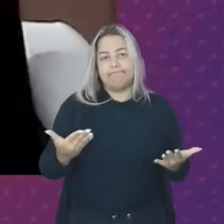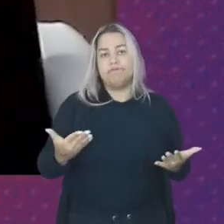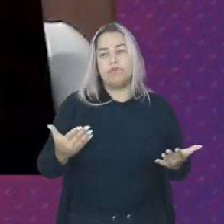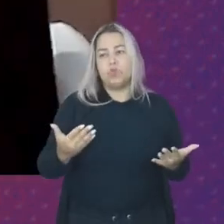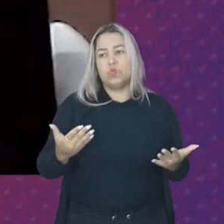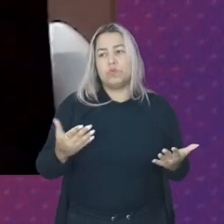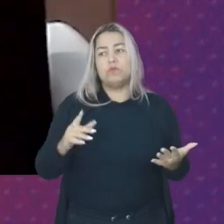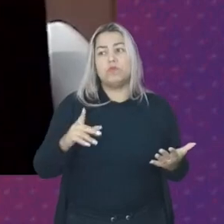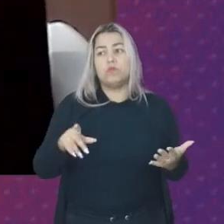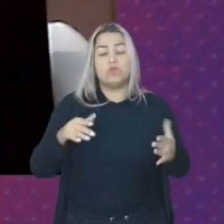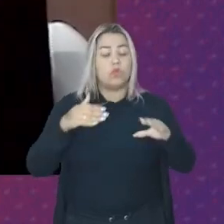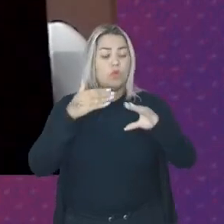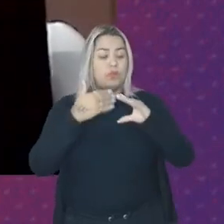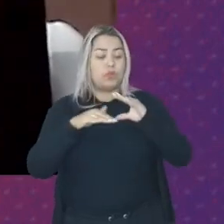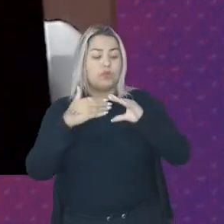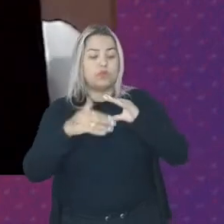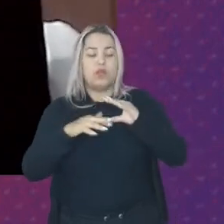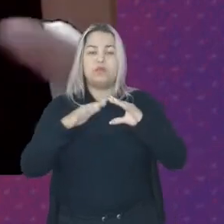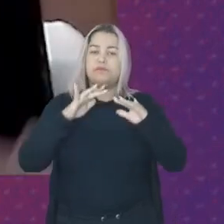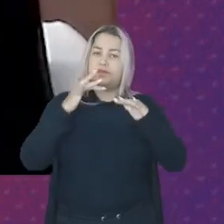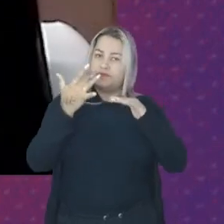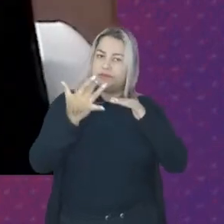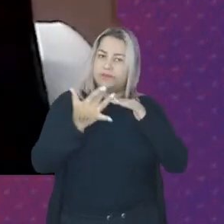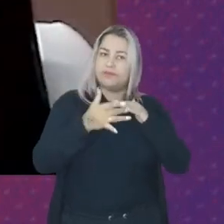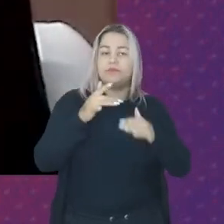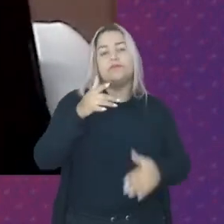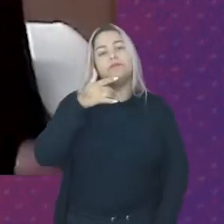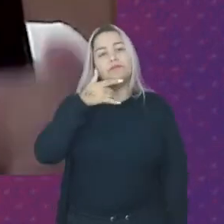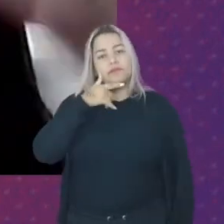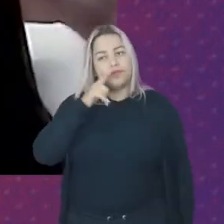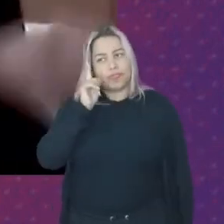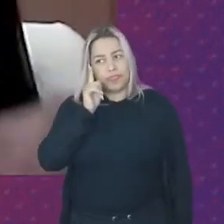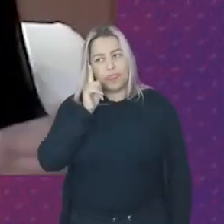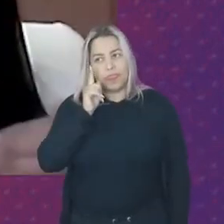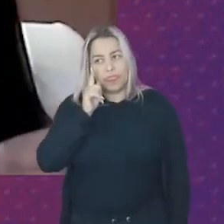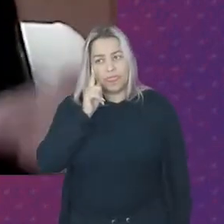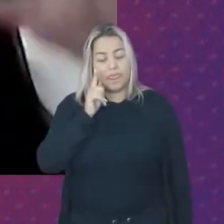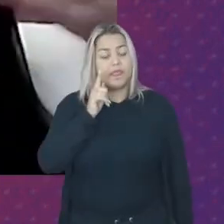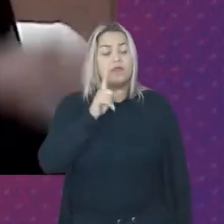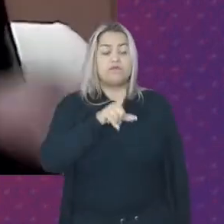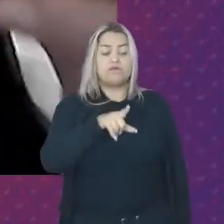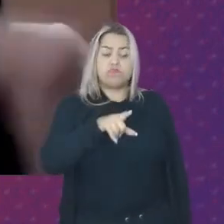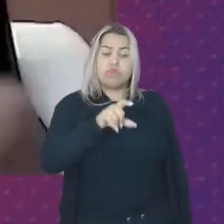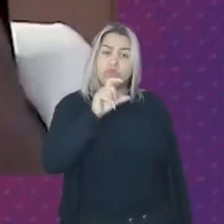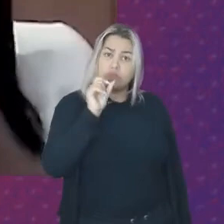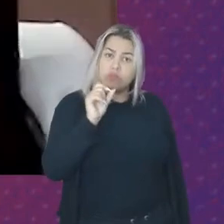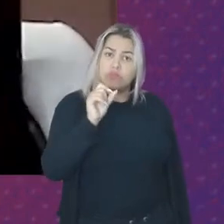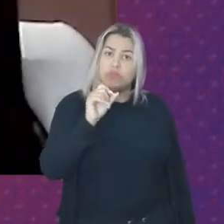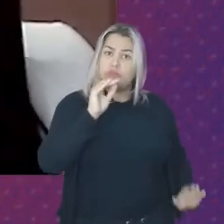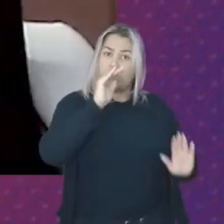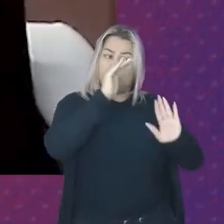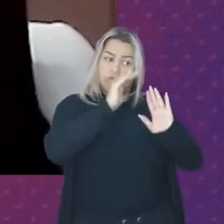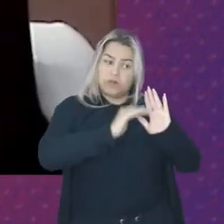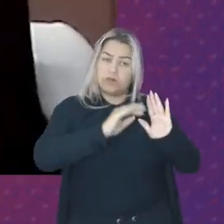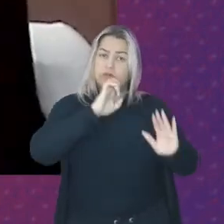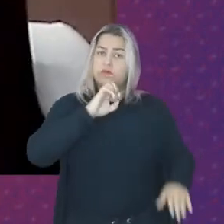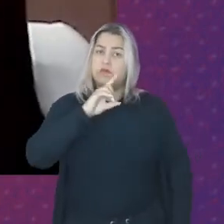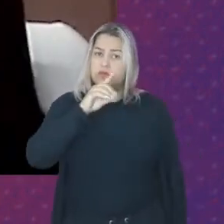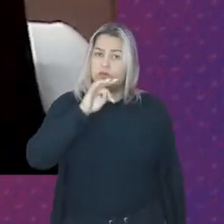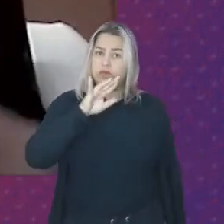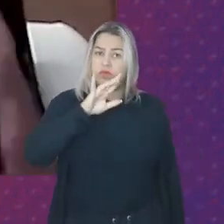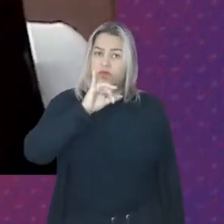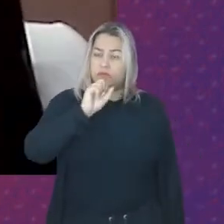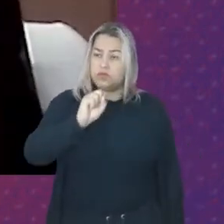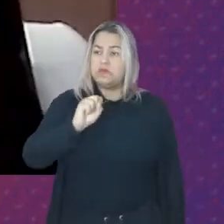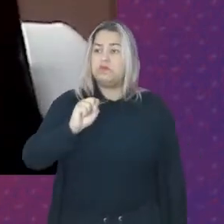você for postar nas suas redes sociais, antes disso, defina quais são as suas editorias de